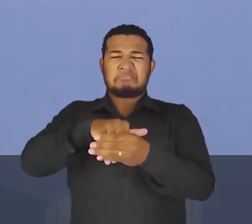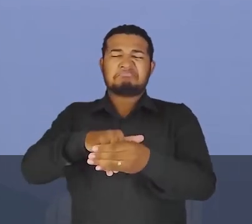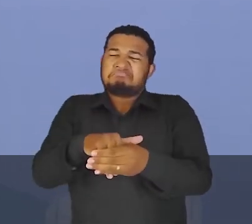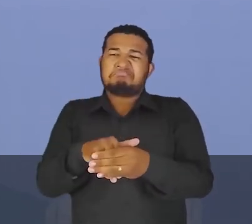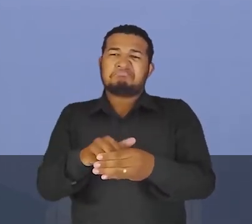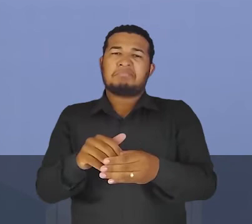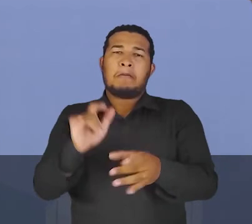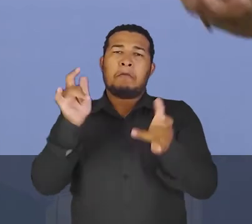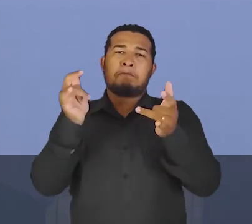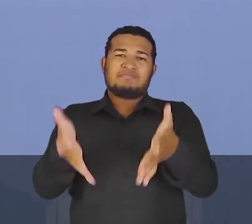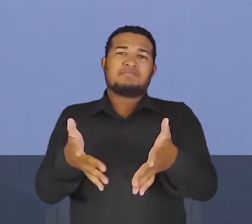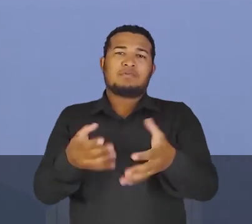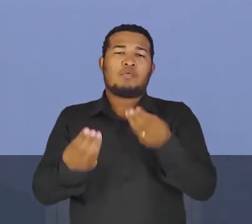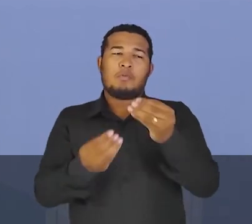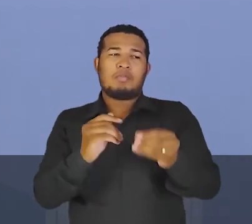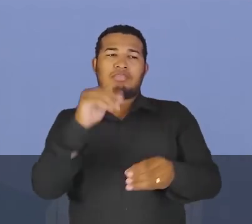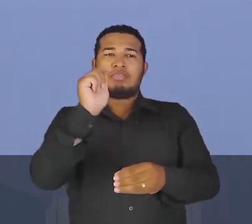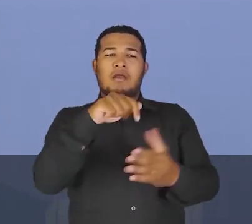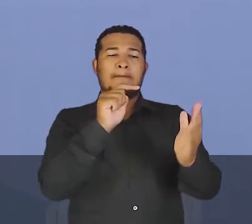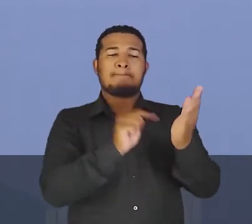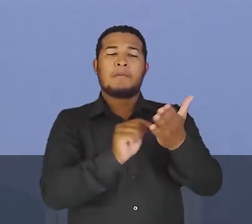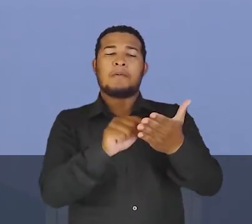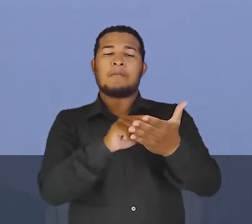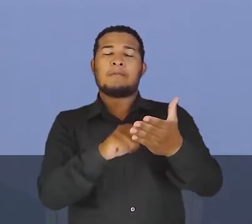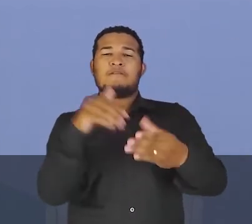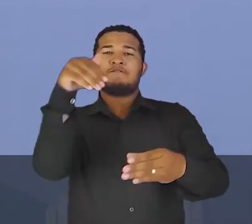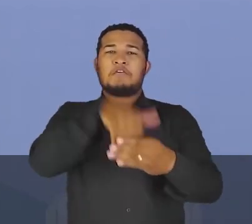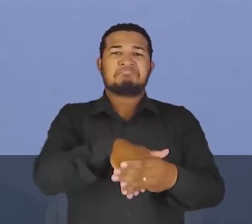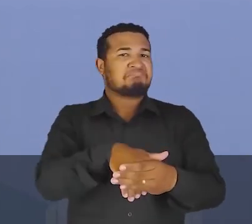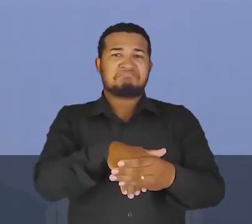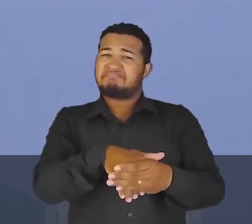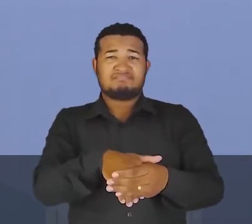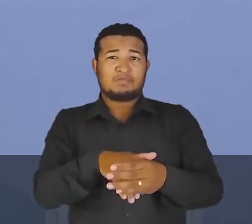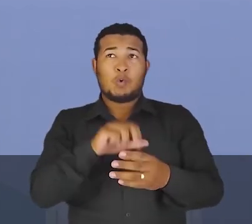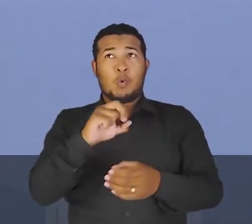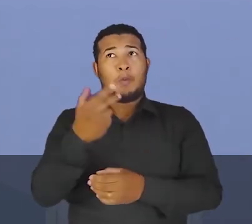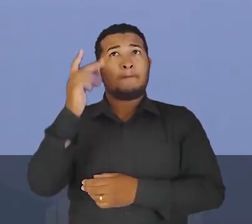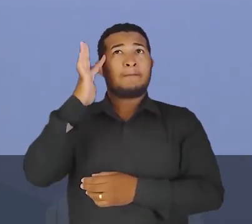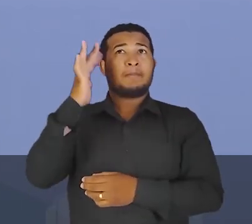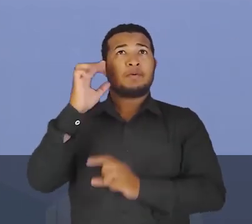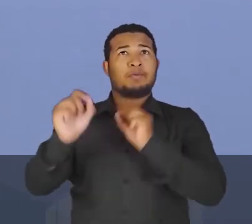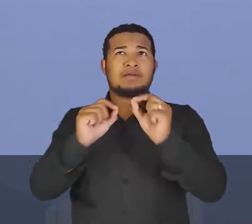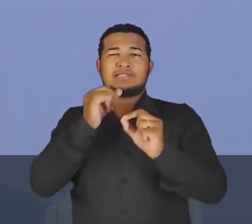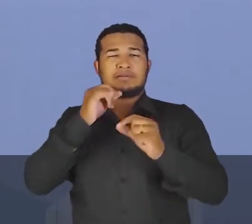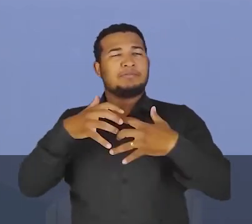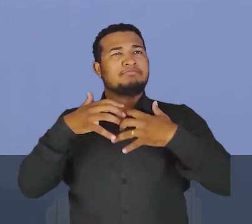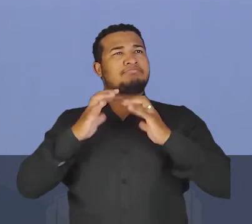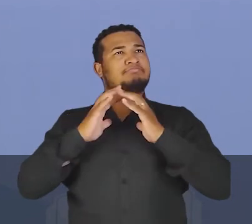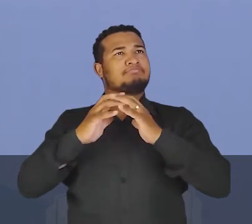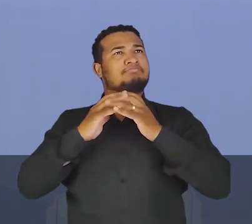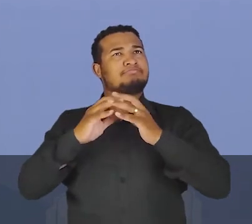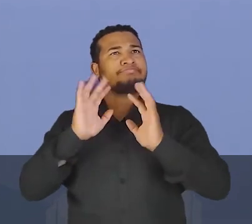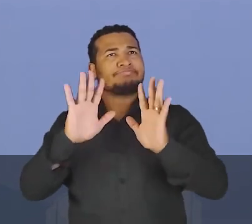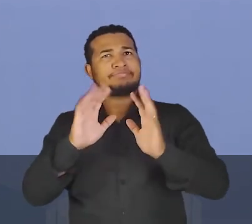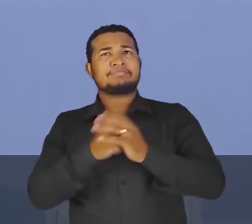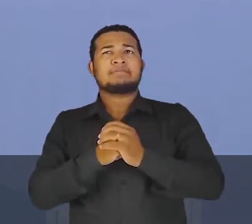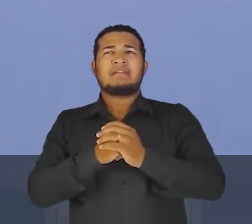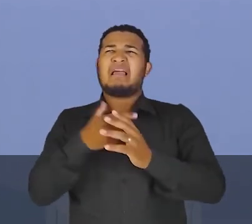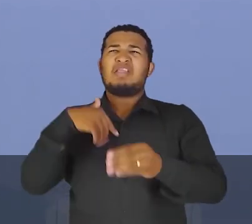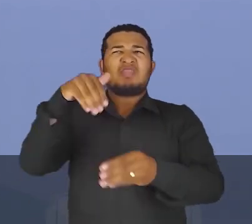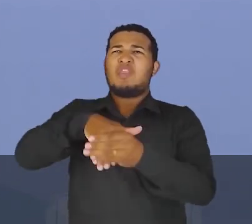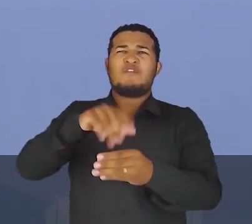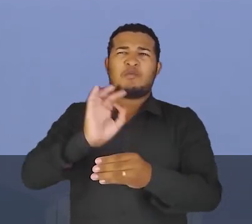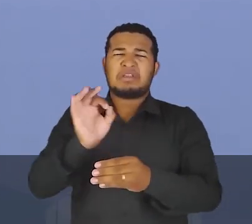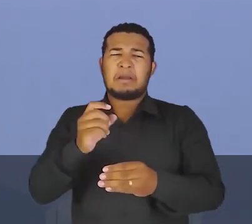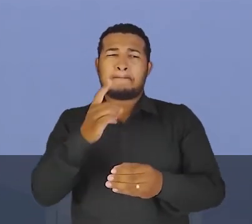quando você for votar, por exemplo. Não pode, por exemplo, pensar, se você pensa no raciocínio seguinte, eu não vou votar não, vou